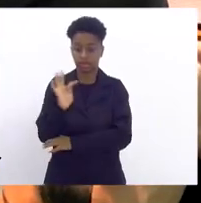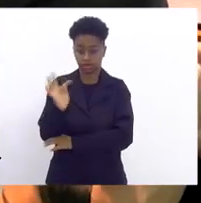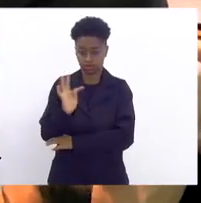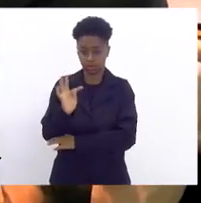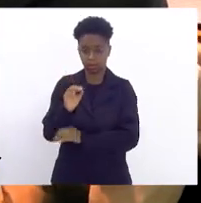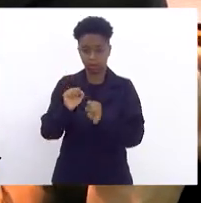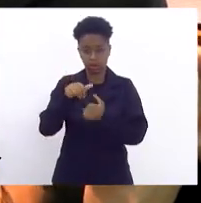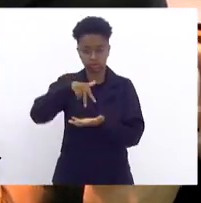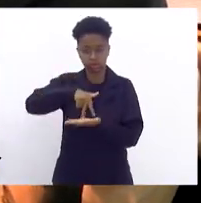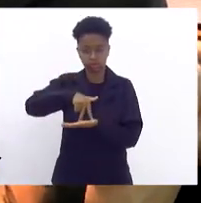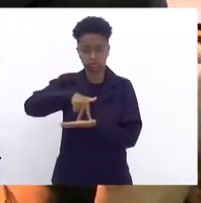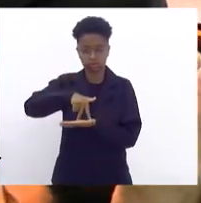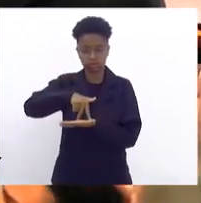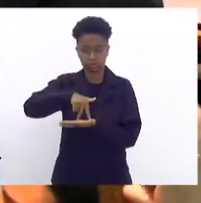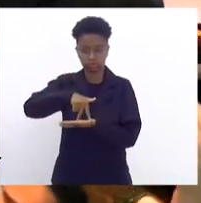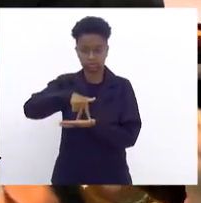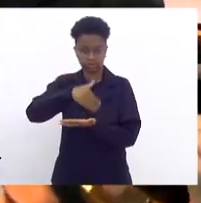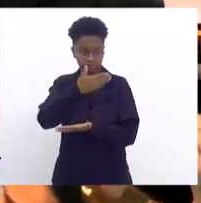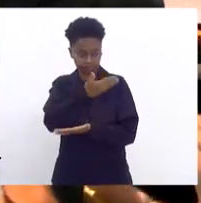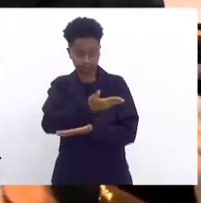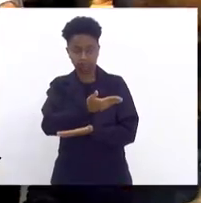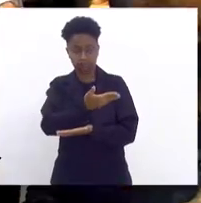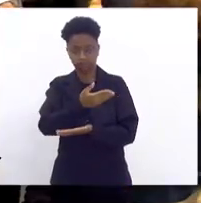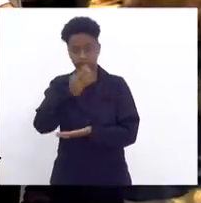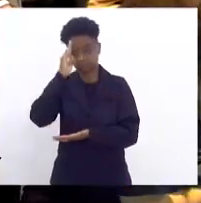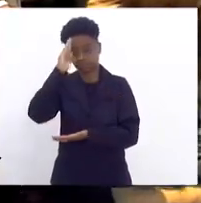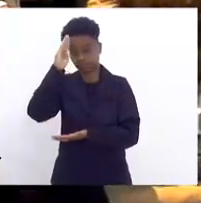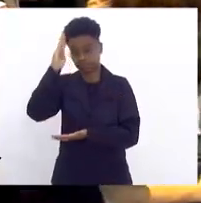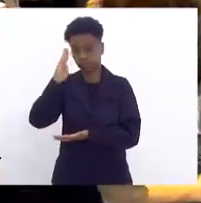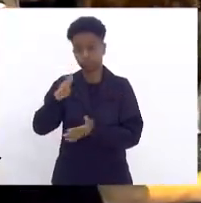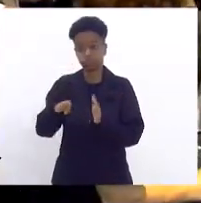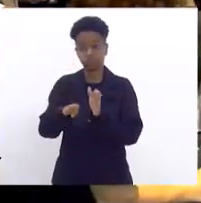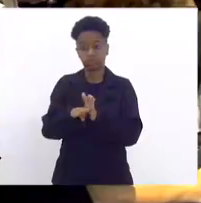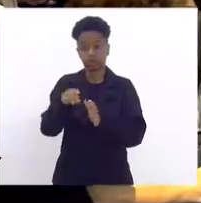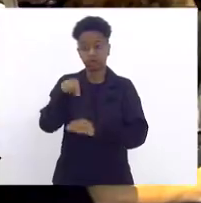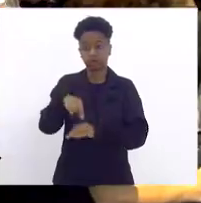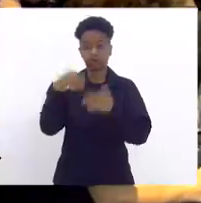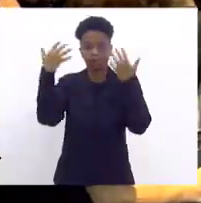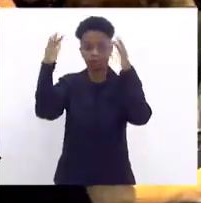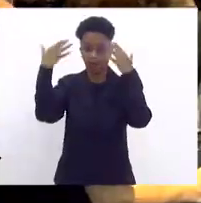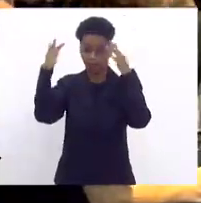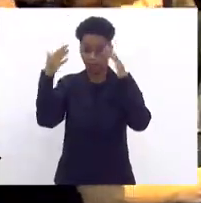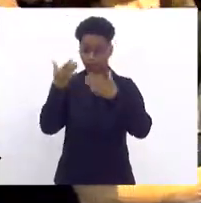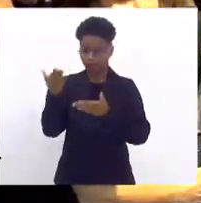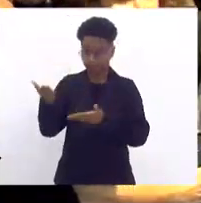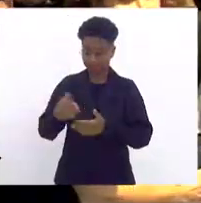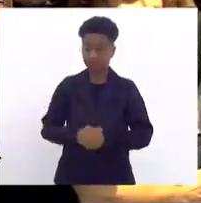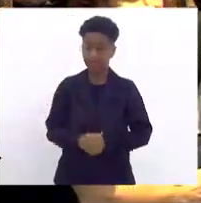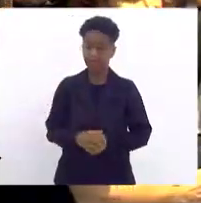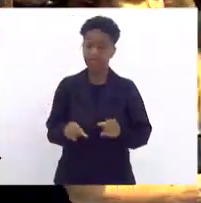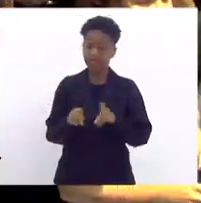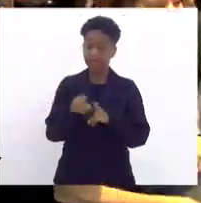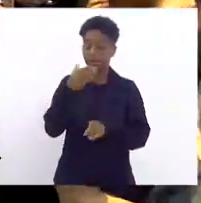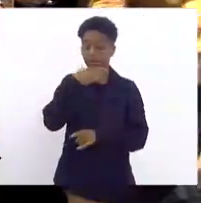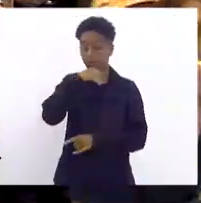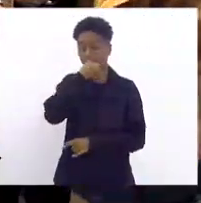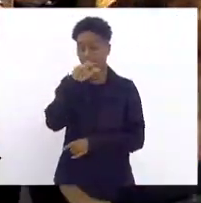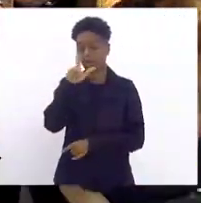se levantar Doutor Rafael ele veio exclusivamente para cá por favor